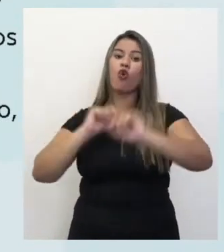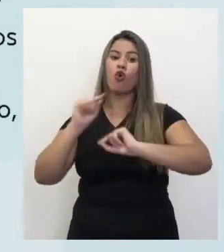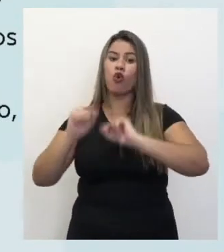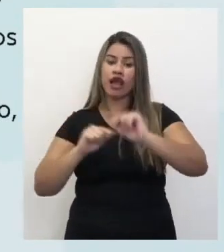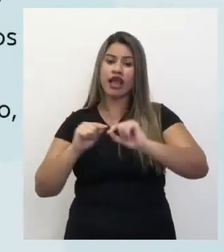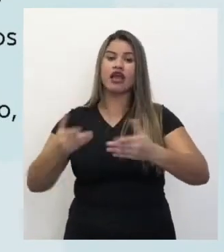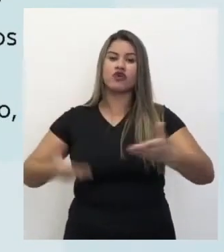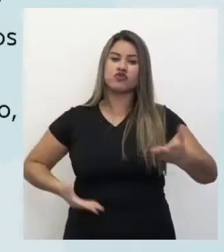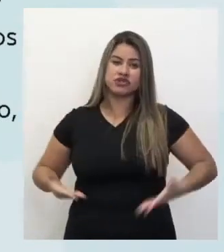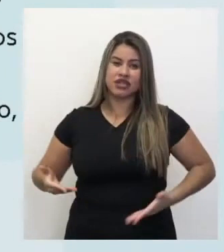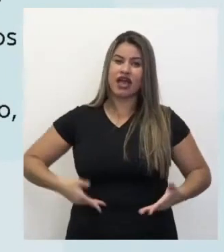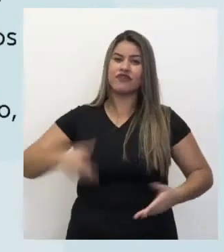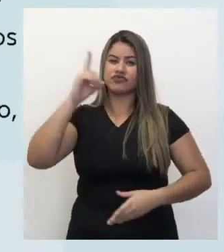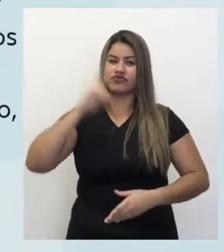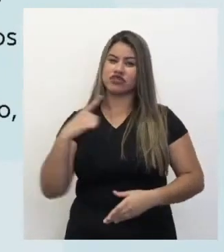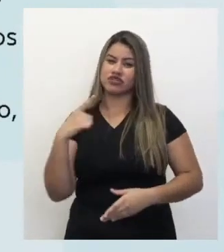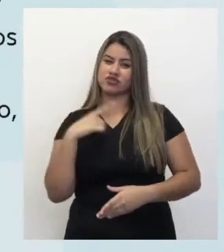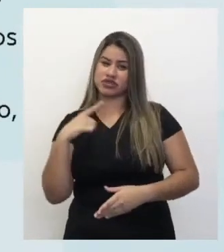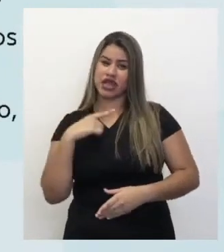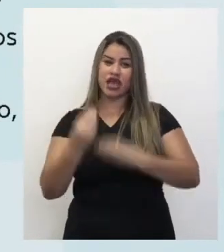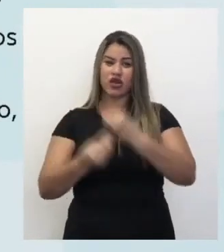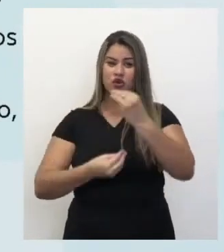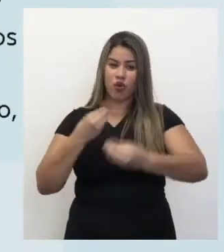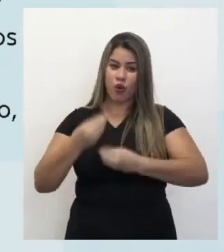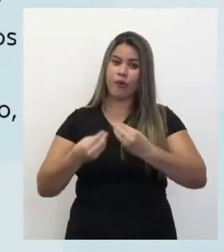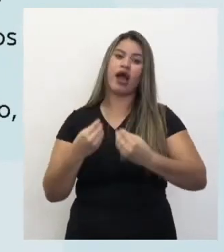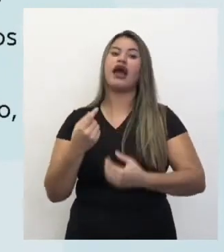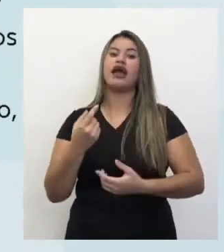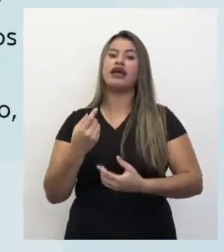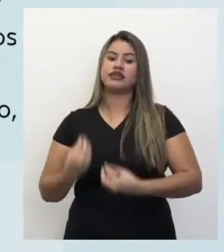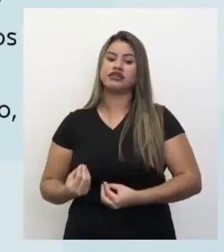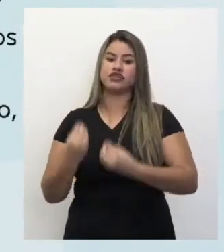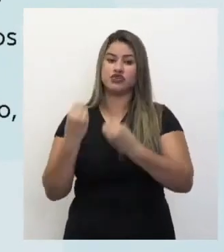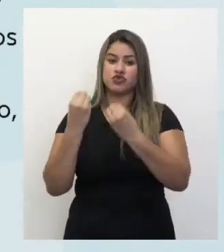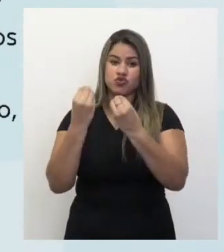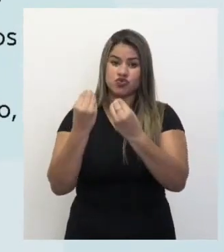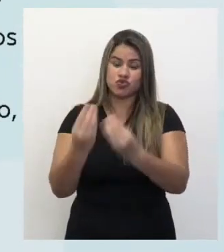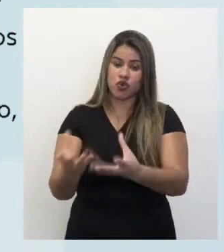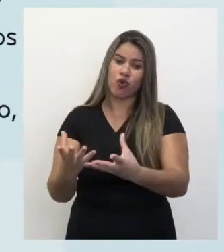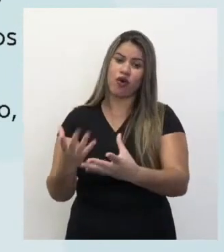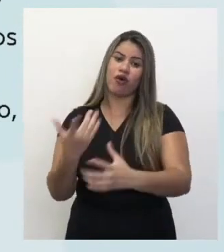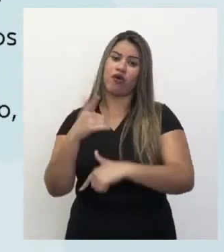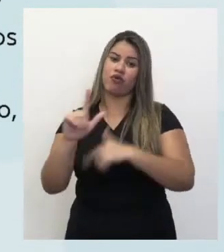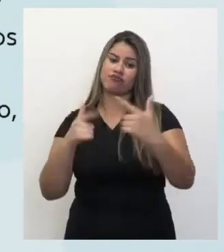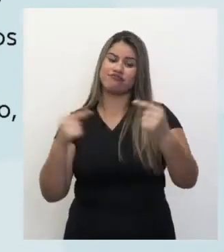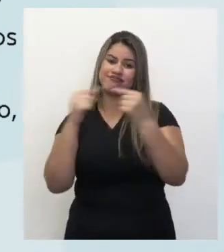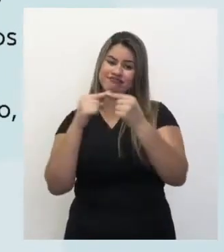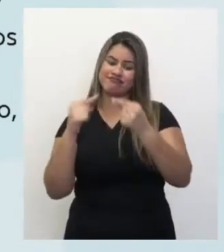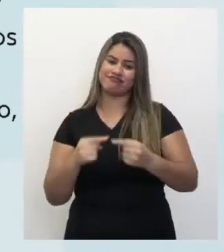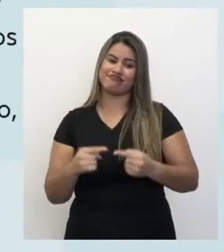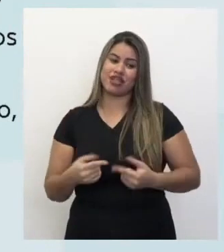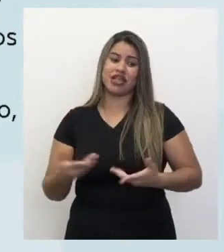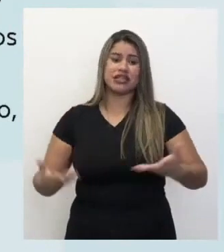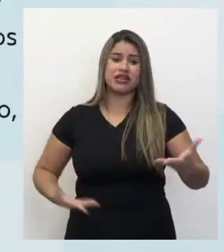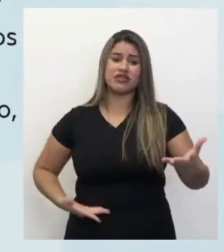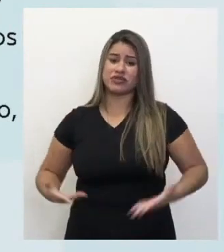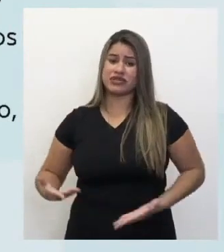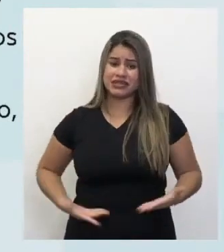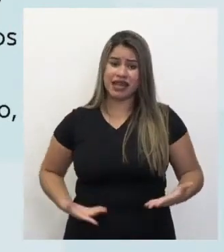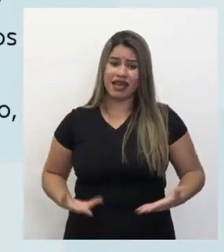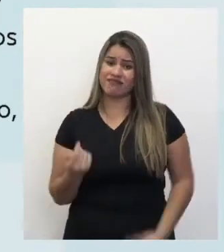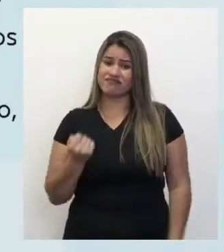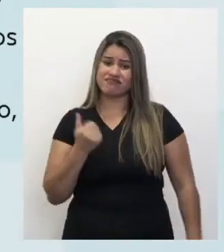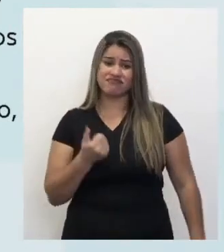tinha direito de ficar para ele, ele vai também doando para outros grupos em forma dessas taxas aí. Então, o servo não ficava com quase